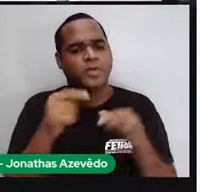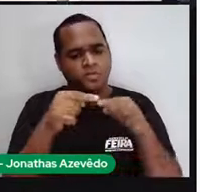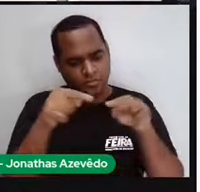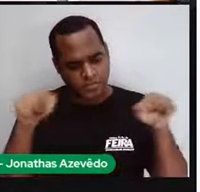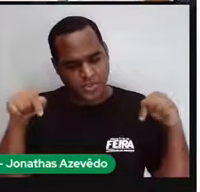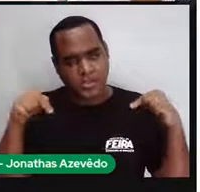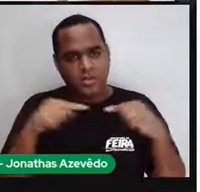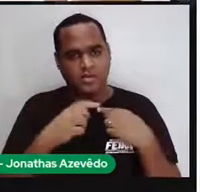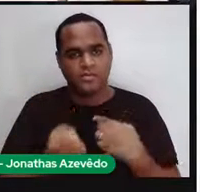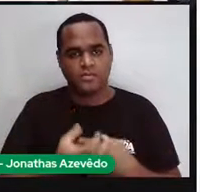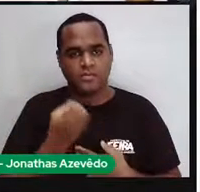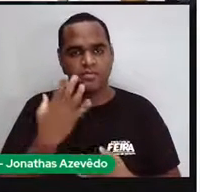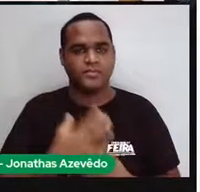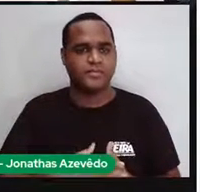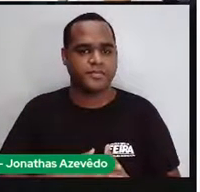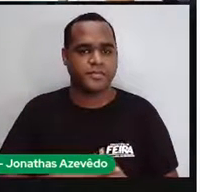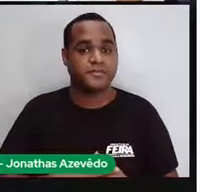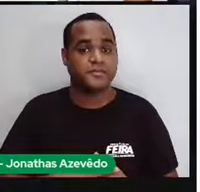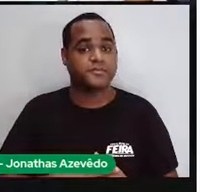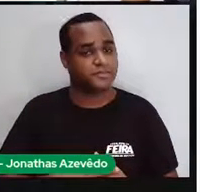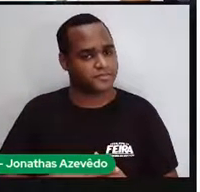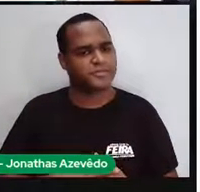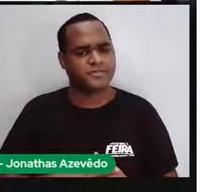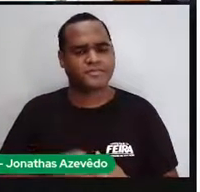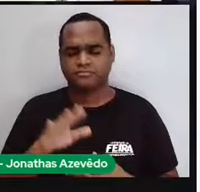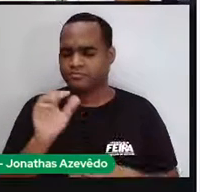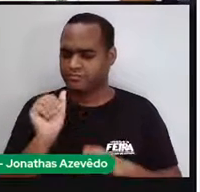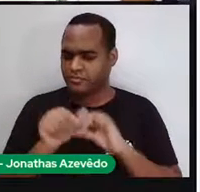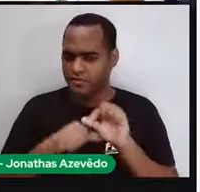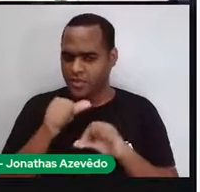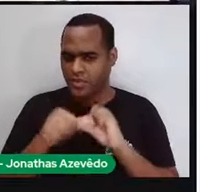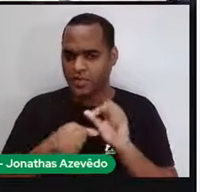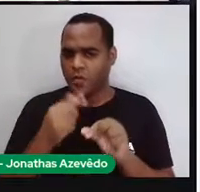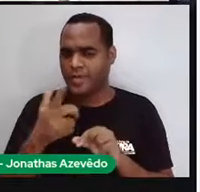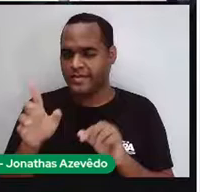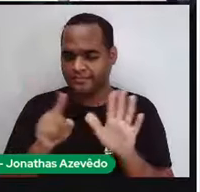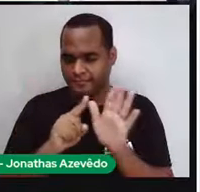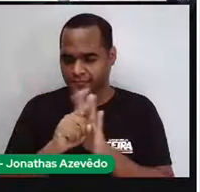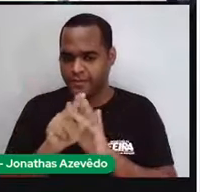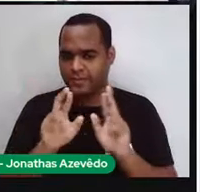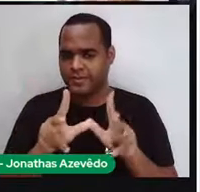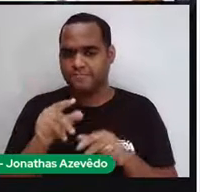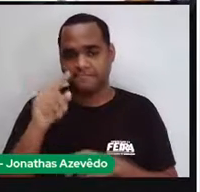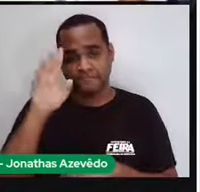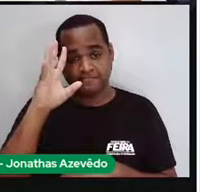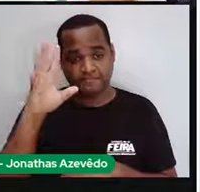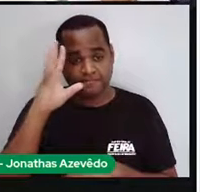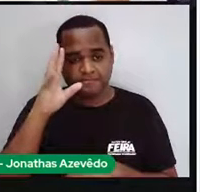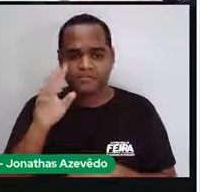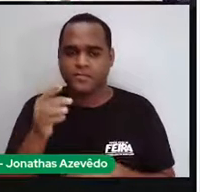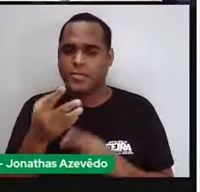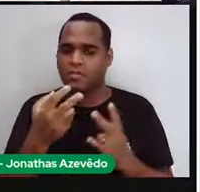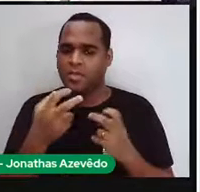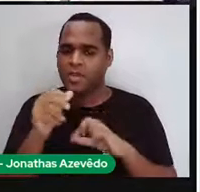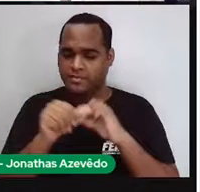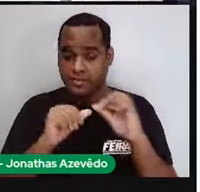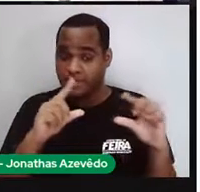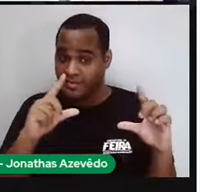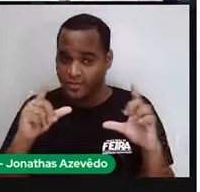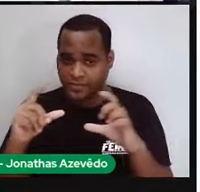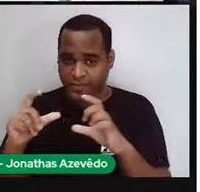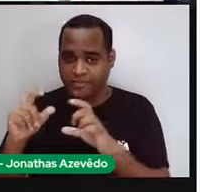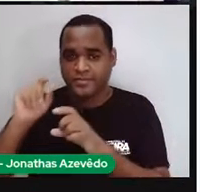assim não pensa em área não eu vou mudar essa pergunta para você entender observando as